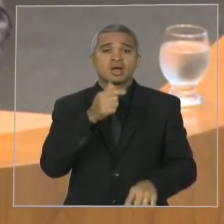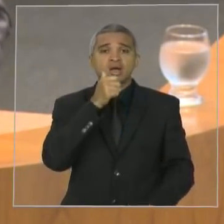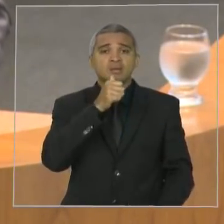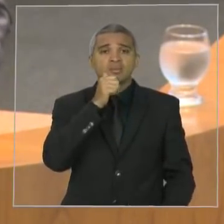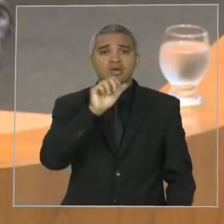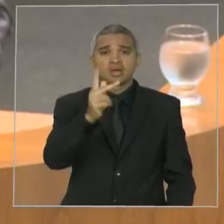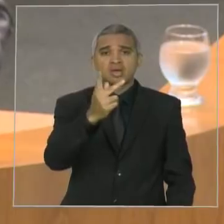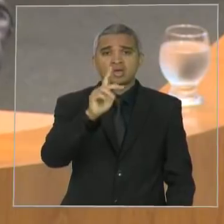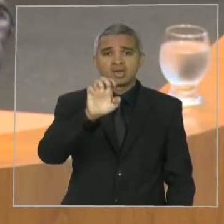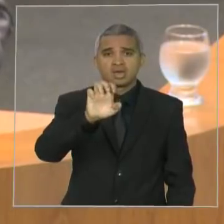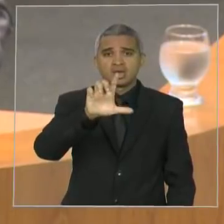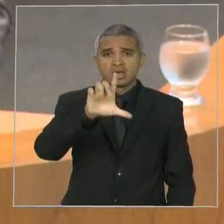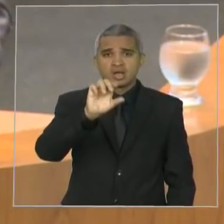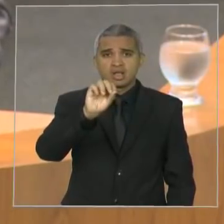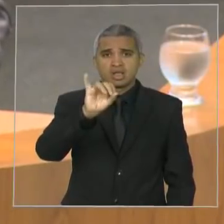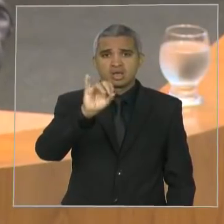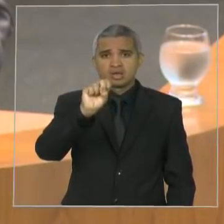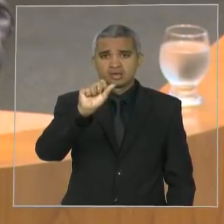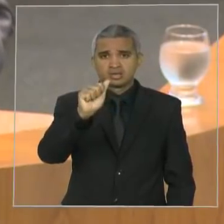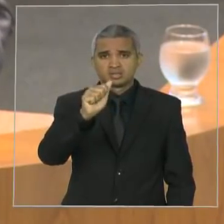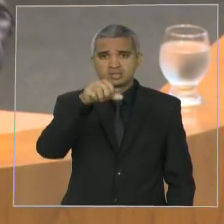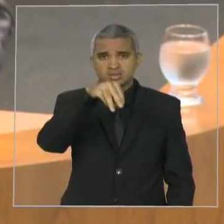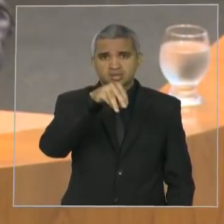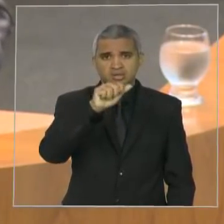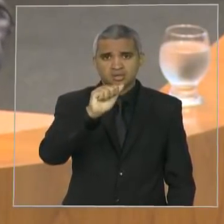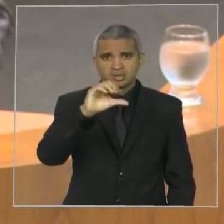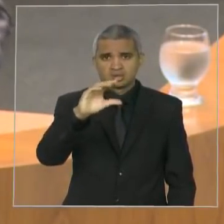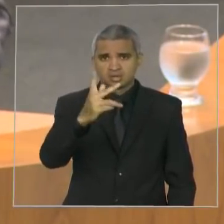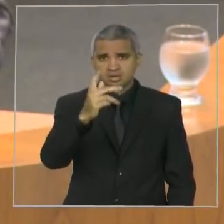caso mais grave